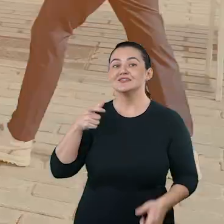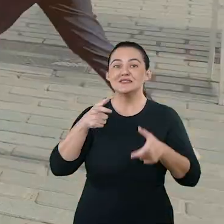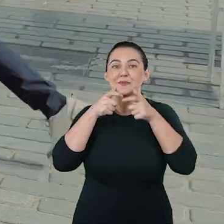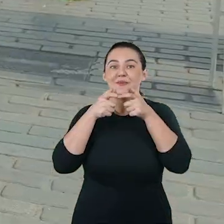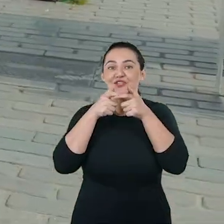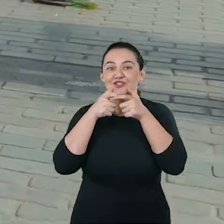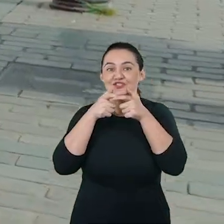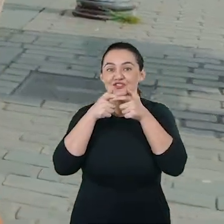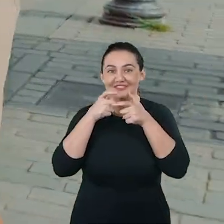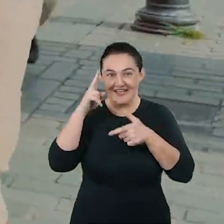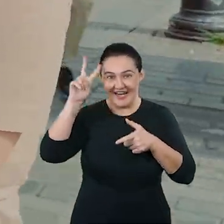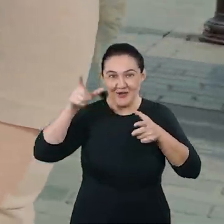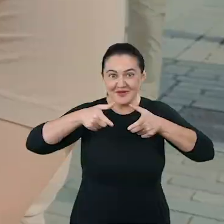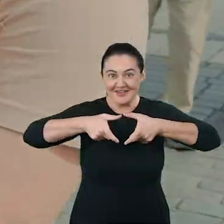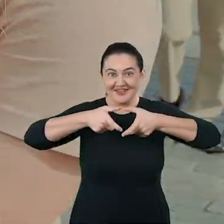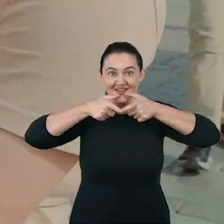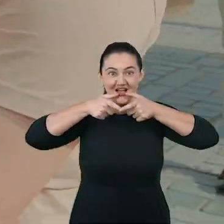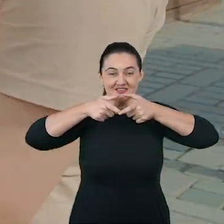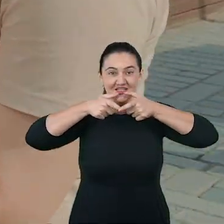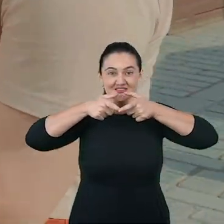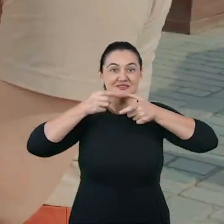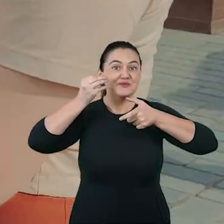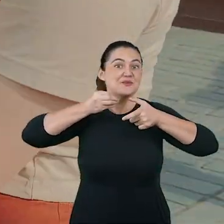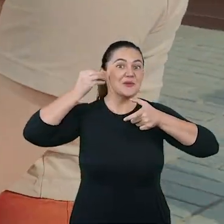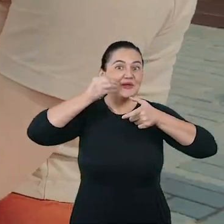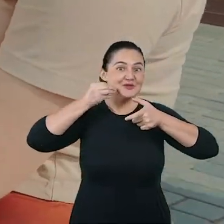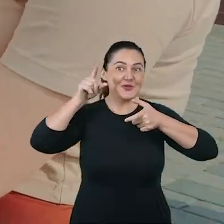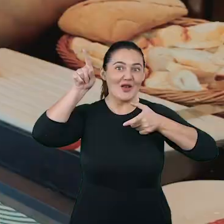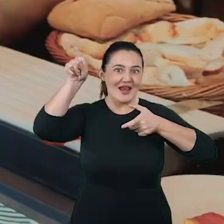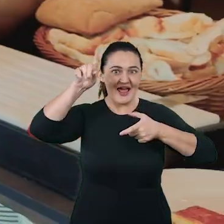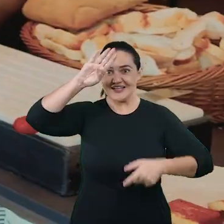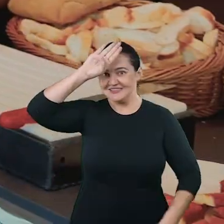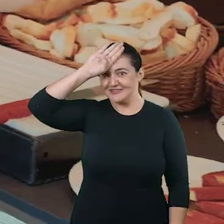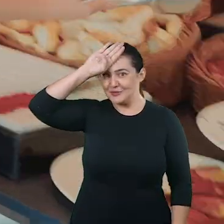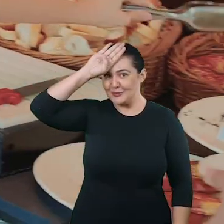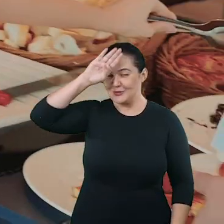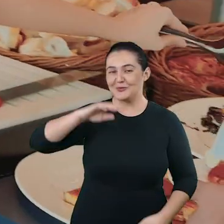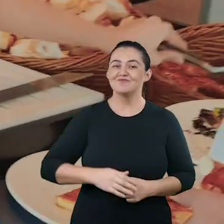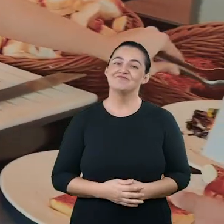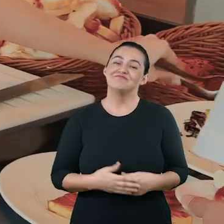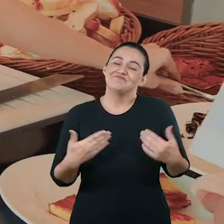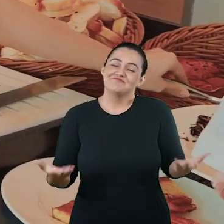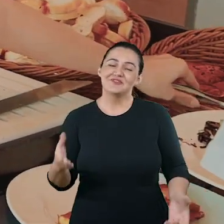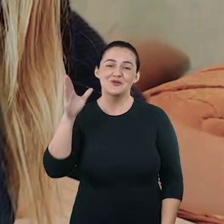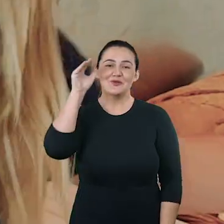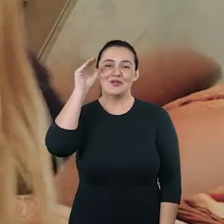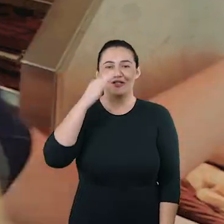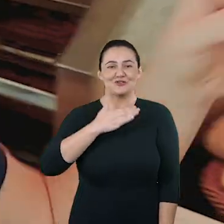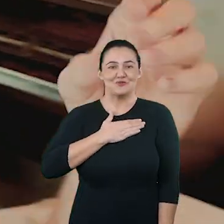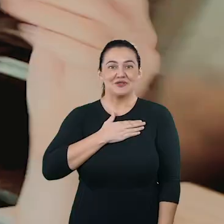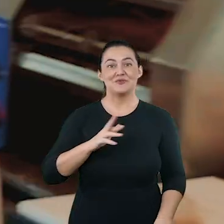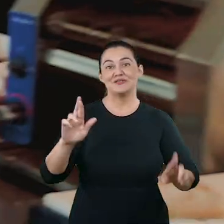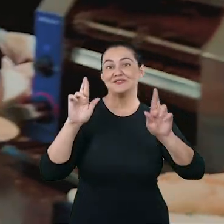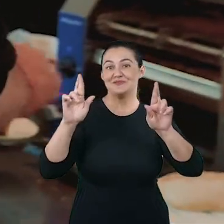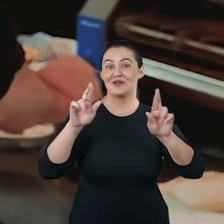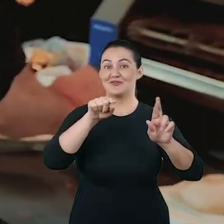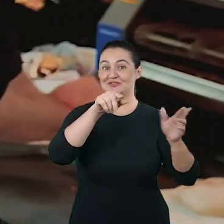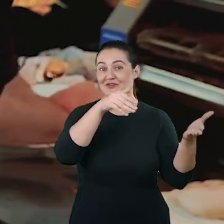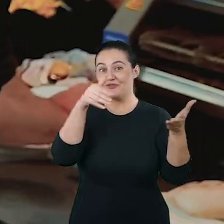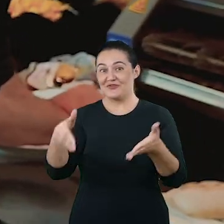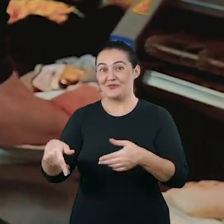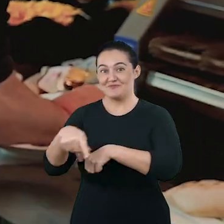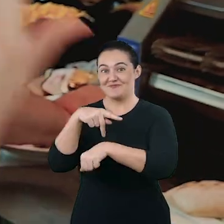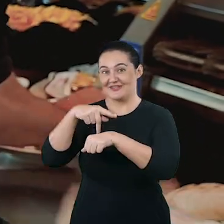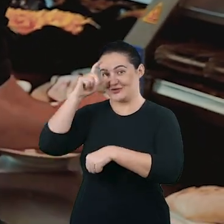simit. Lembra dele? É aquele pãozinho que a gente experimentou lá em Istambul. Bom, essa é a minha curiosidade de hoje e eu espero que quando você vier